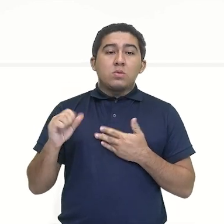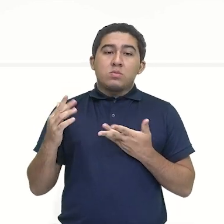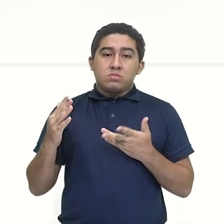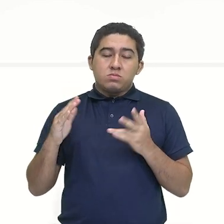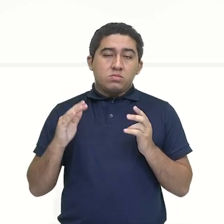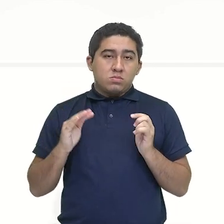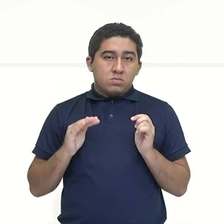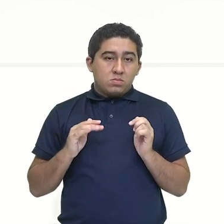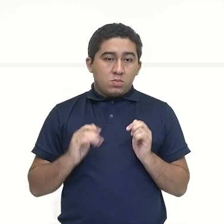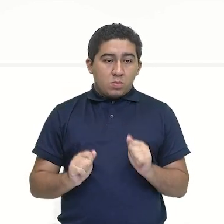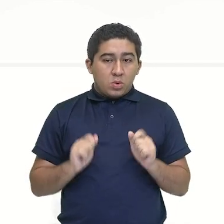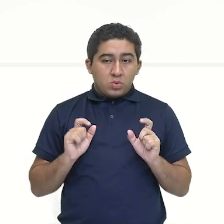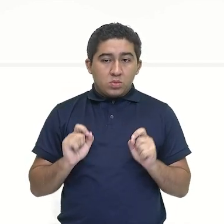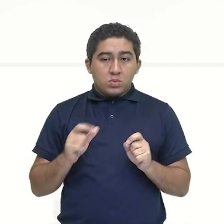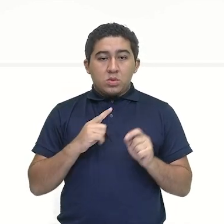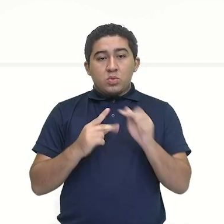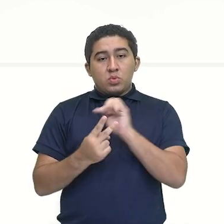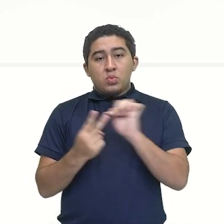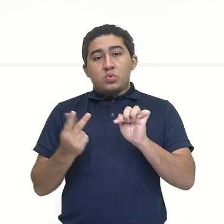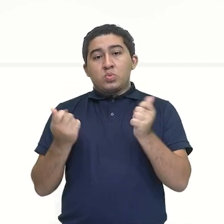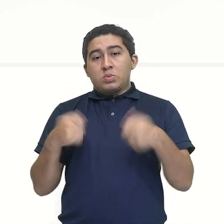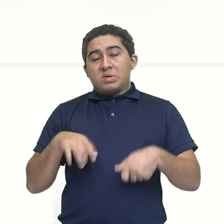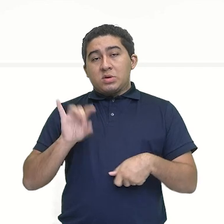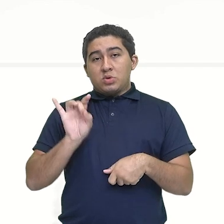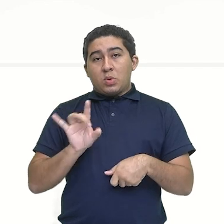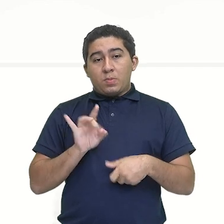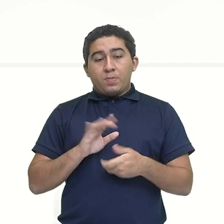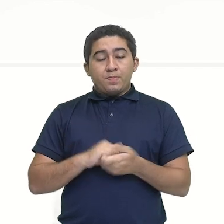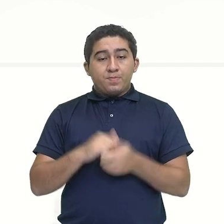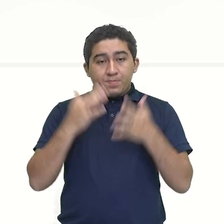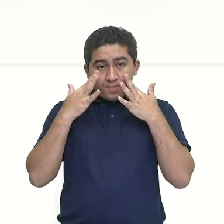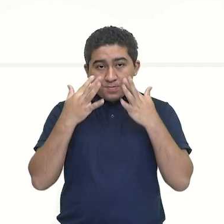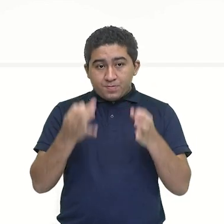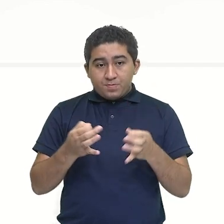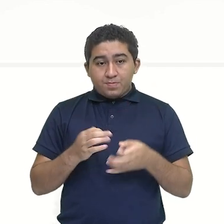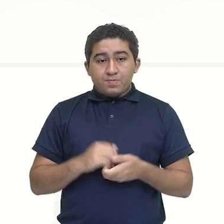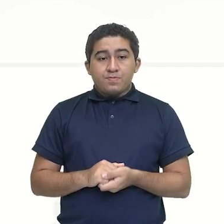temos então duas possibilidades. Acompanha aqui comigo.